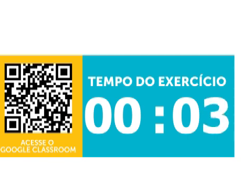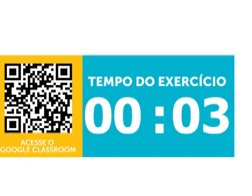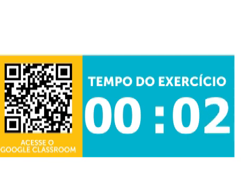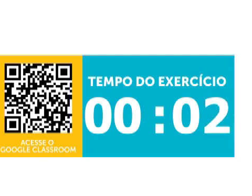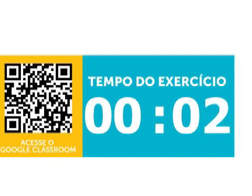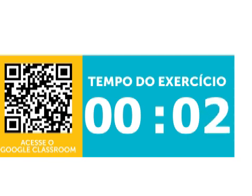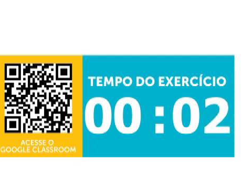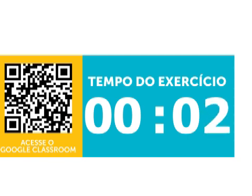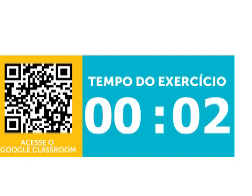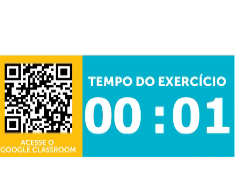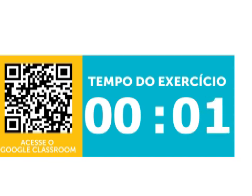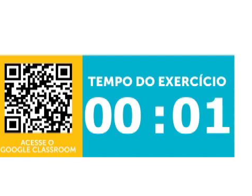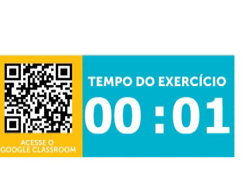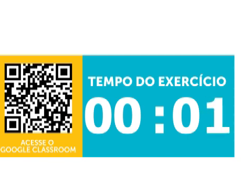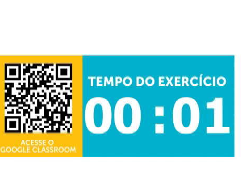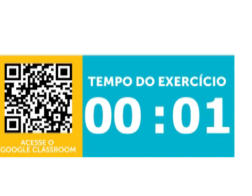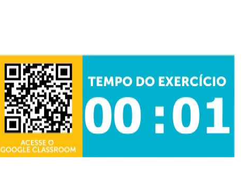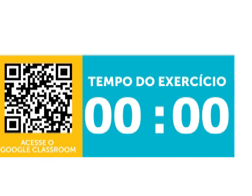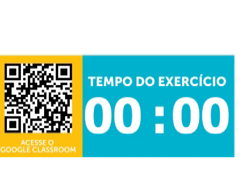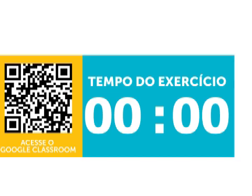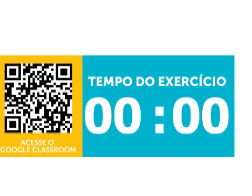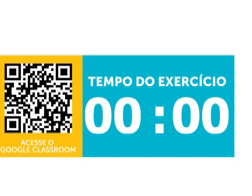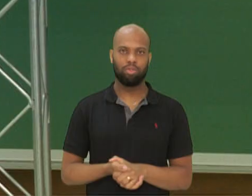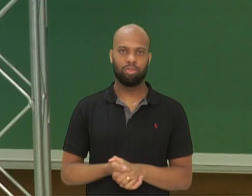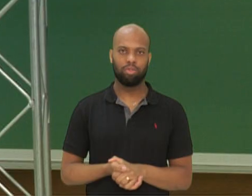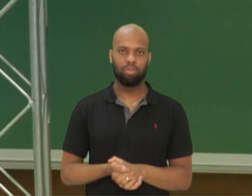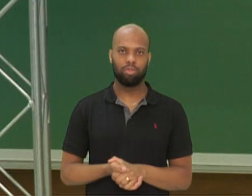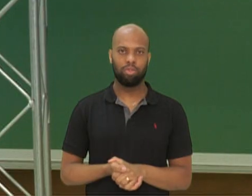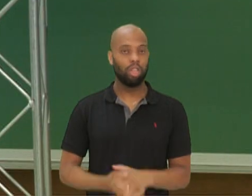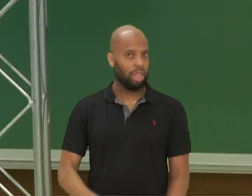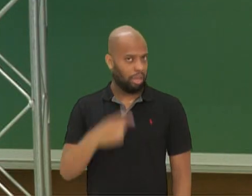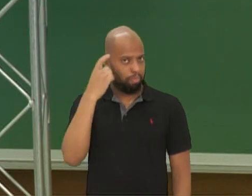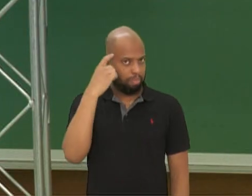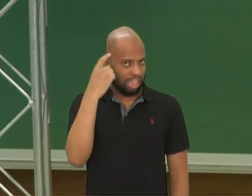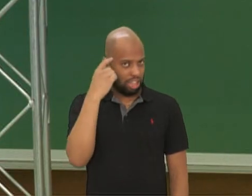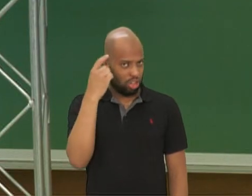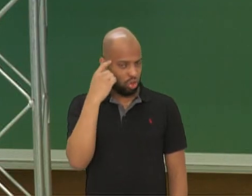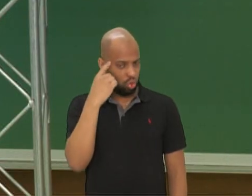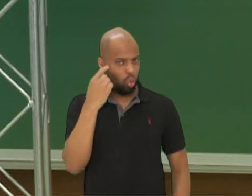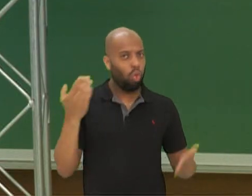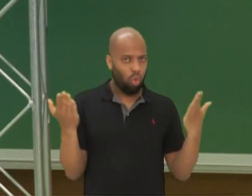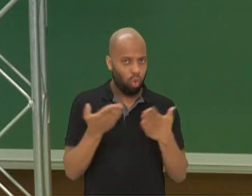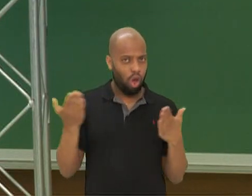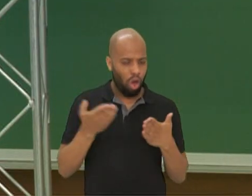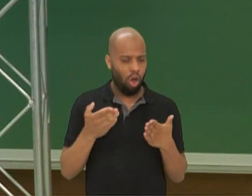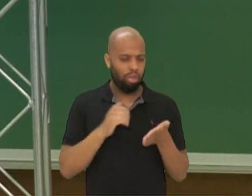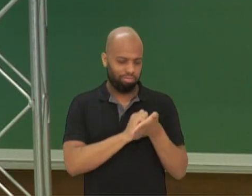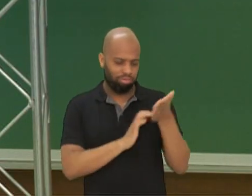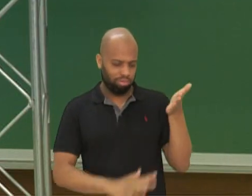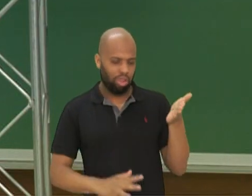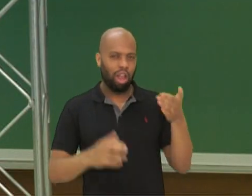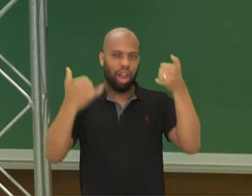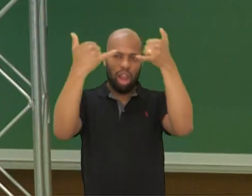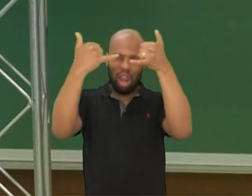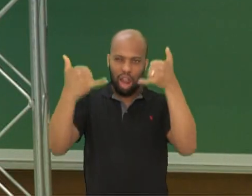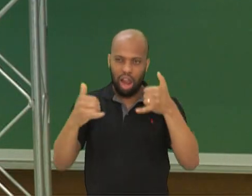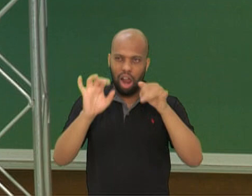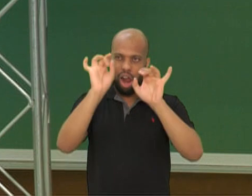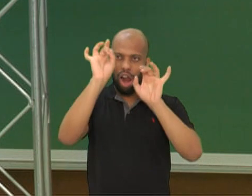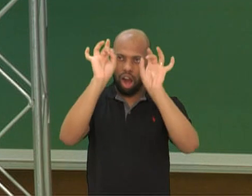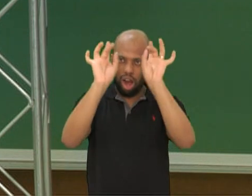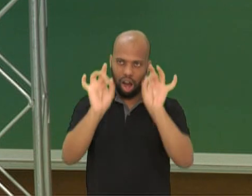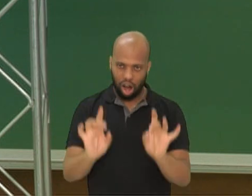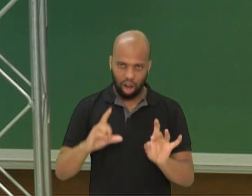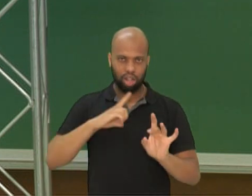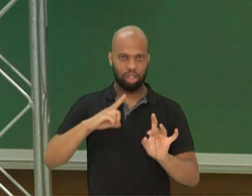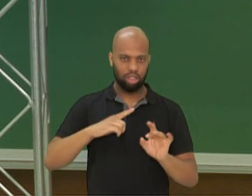6. Mas antes de responder, a gente tem a igualdade proposta, lembra? É o 16